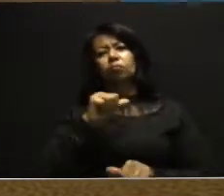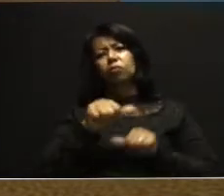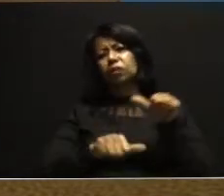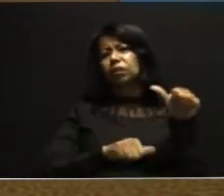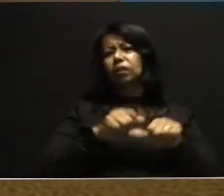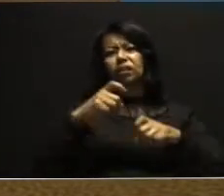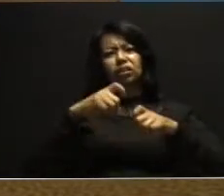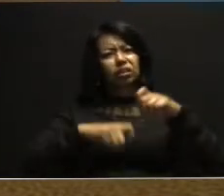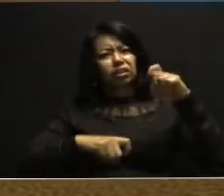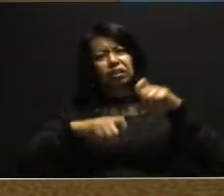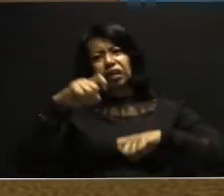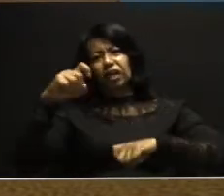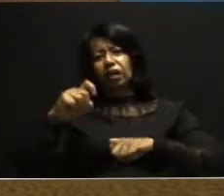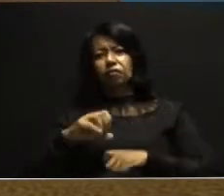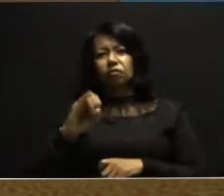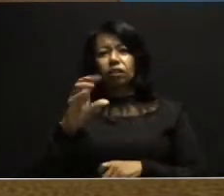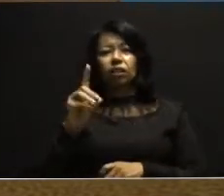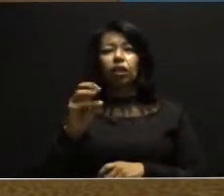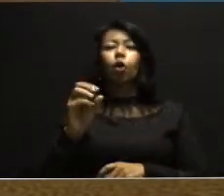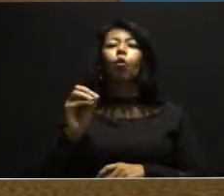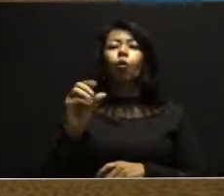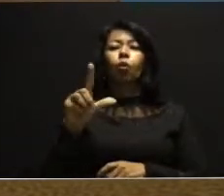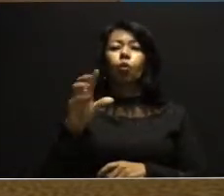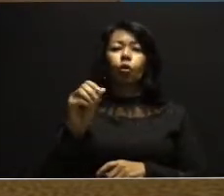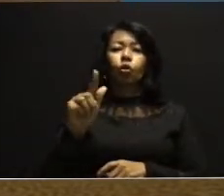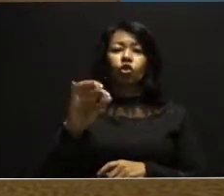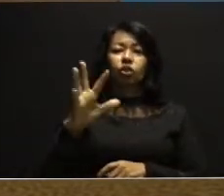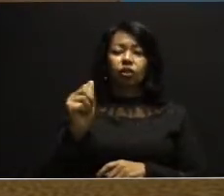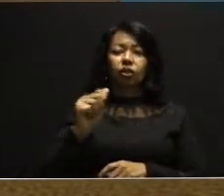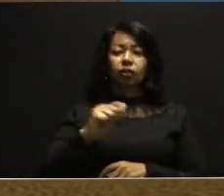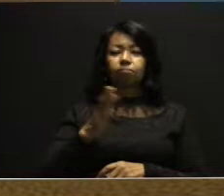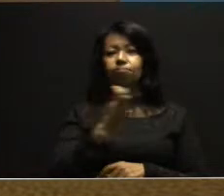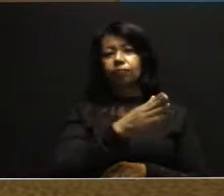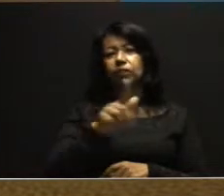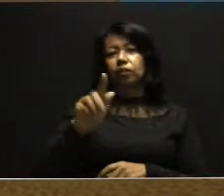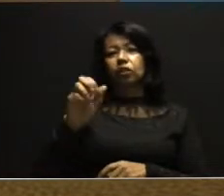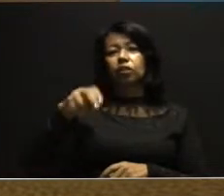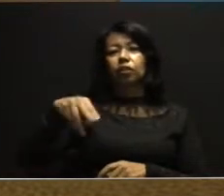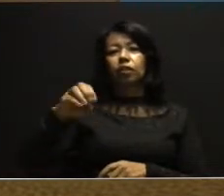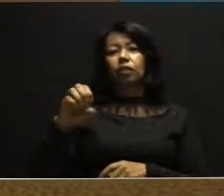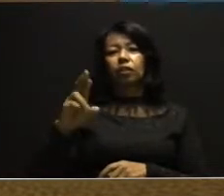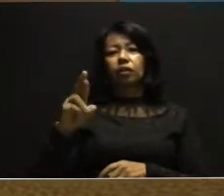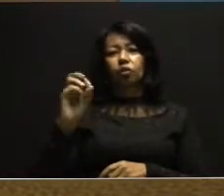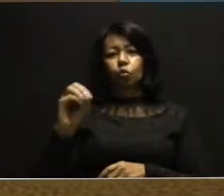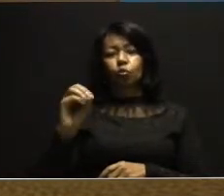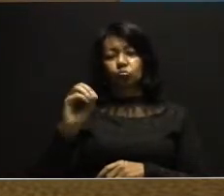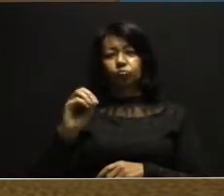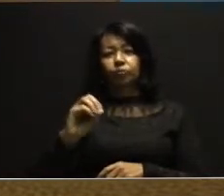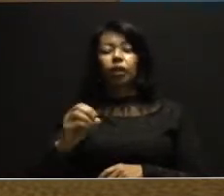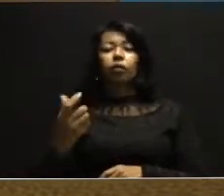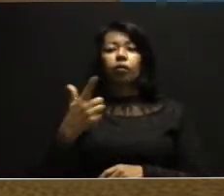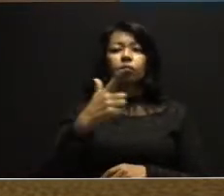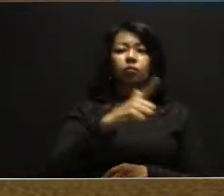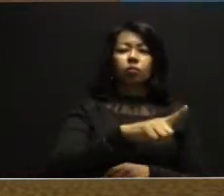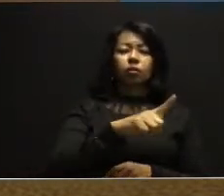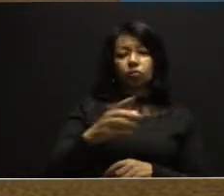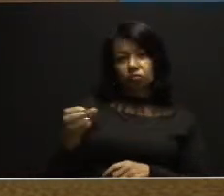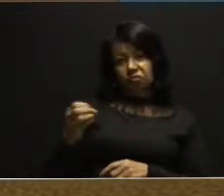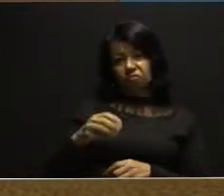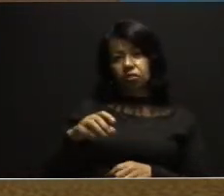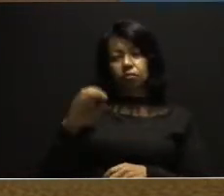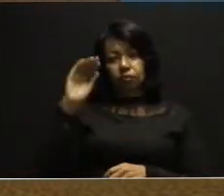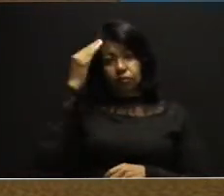desafios estruturais, né, que nós enfrentamos. Do ponto de vista das novas configurações